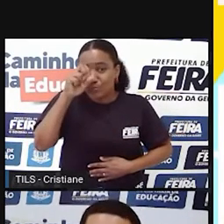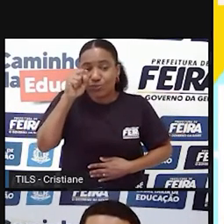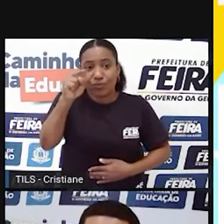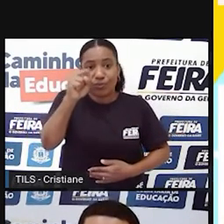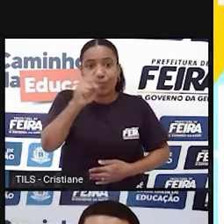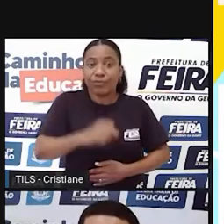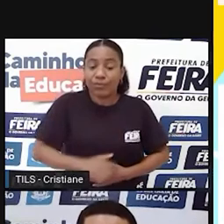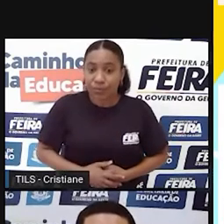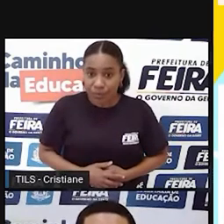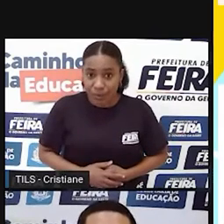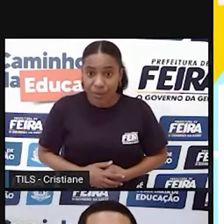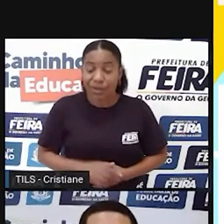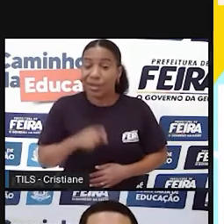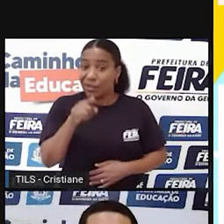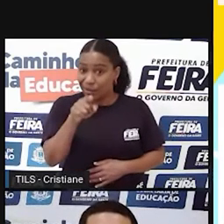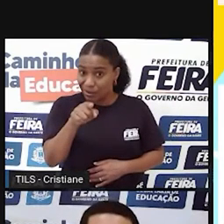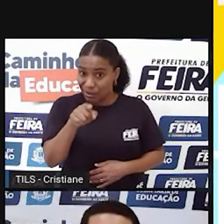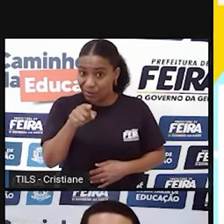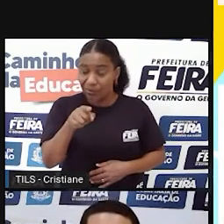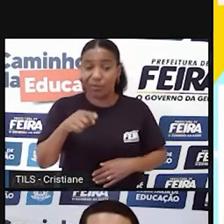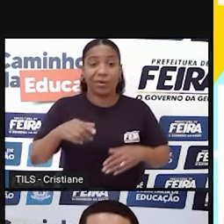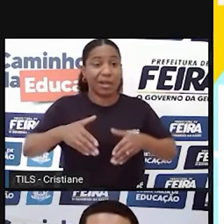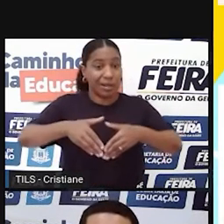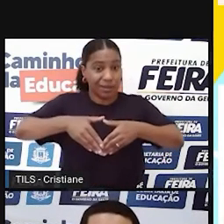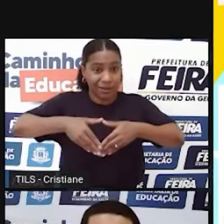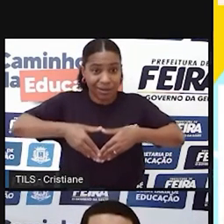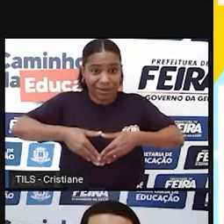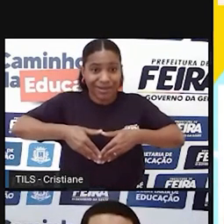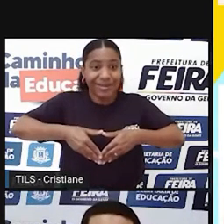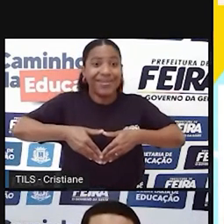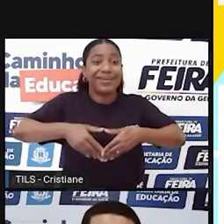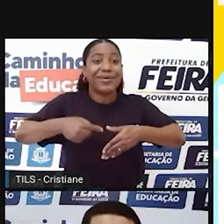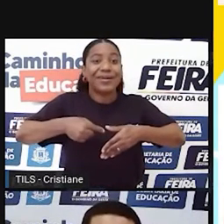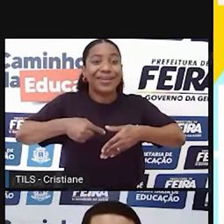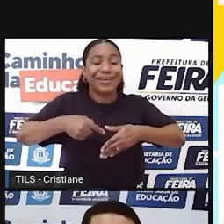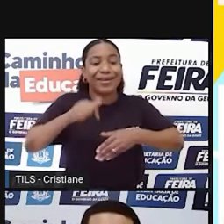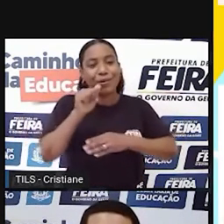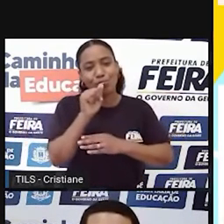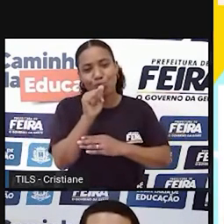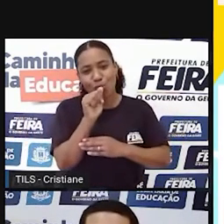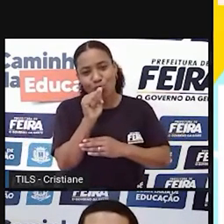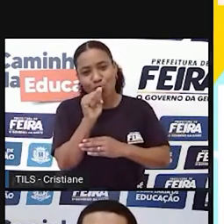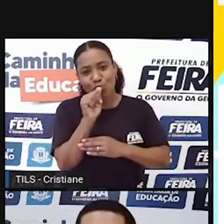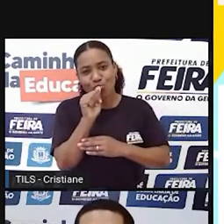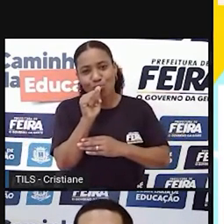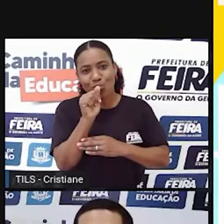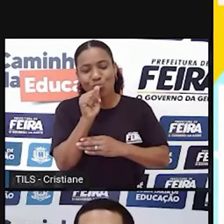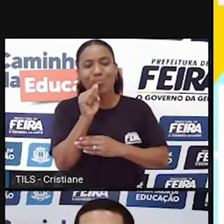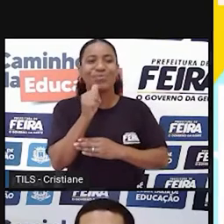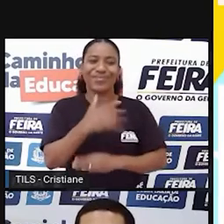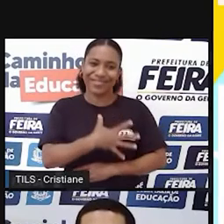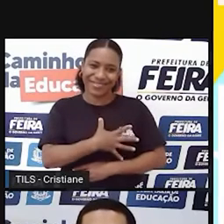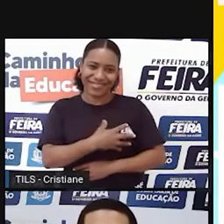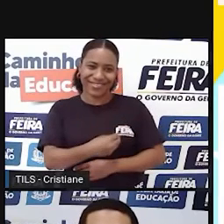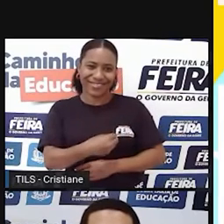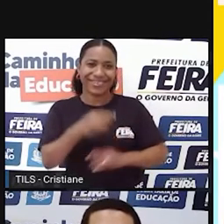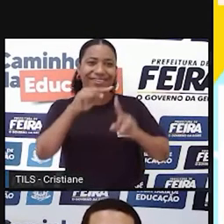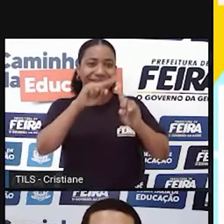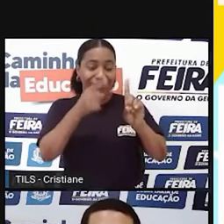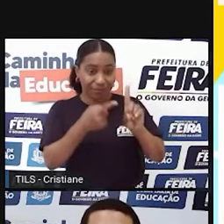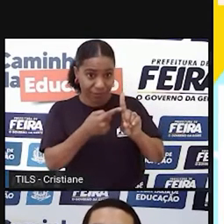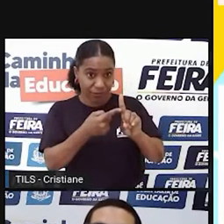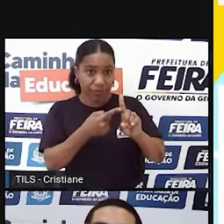Aqui dentro do útero é que vai acontecer a gestação. Então o bebezinho, ele vai grudar aqui dentro, ó, vai crescer aqui dentro. Depois vai ter o